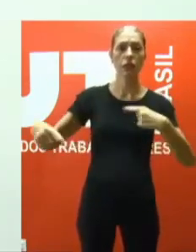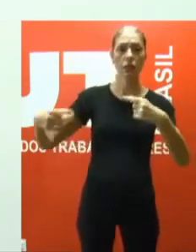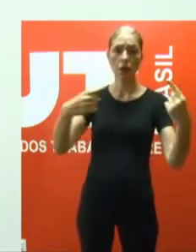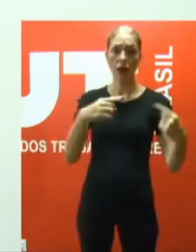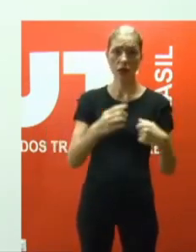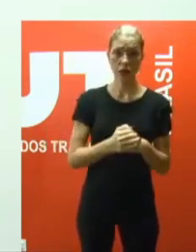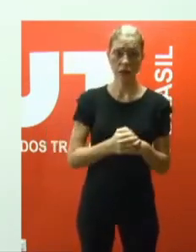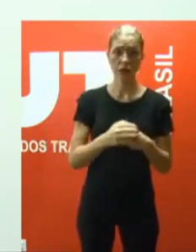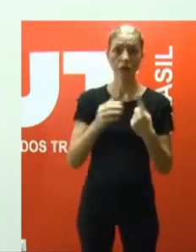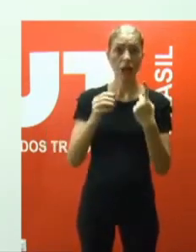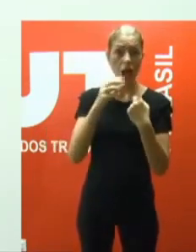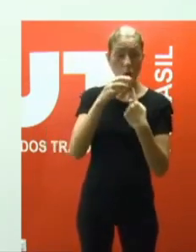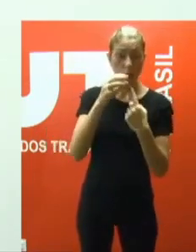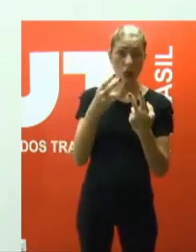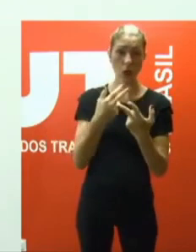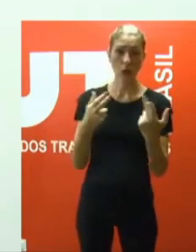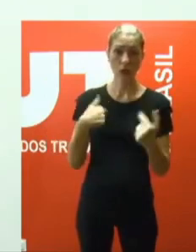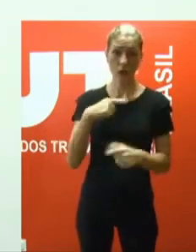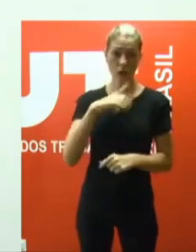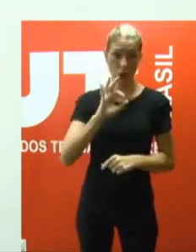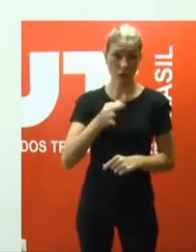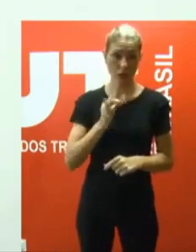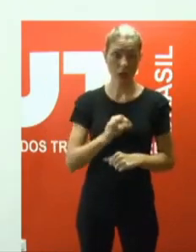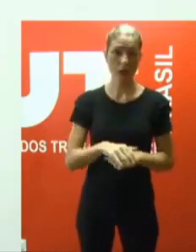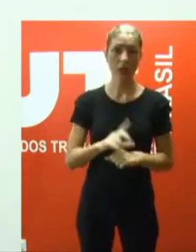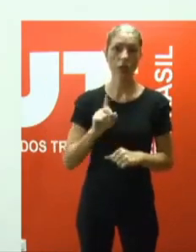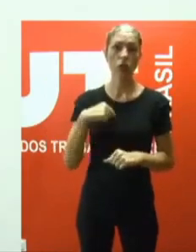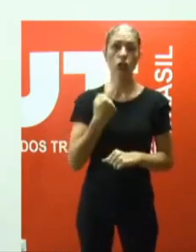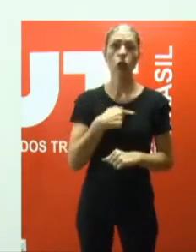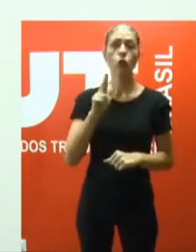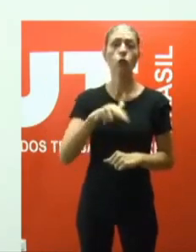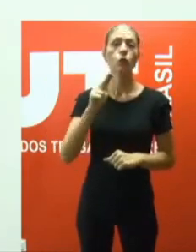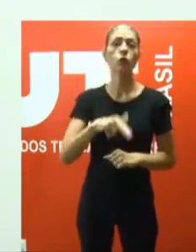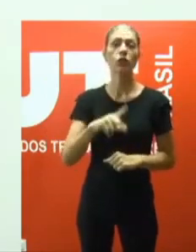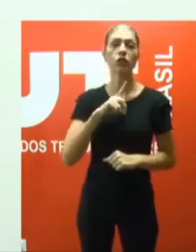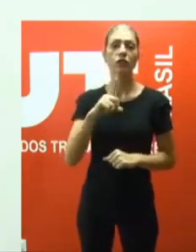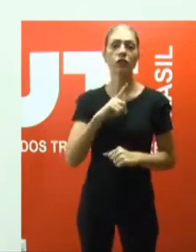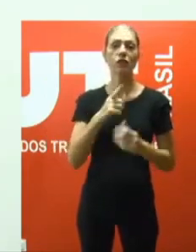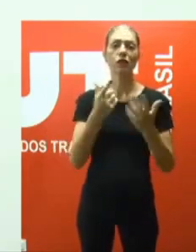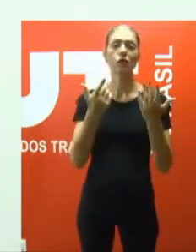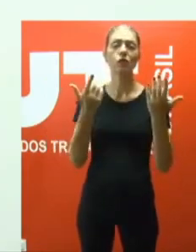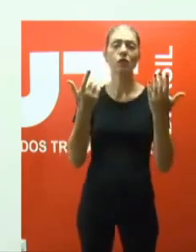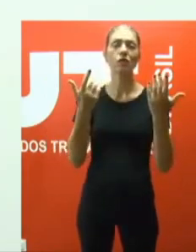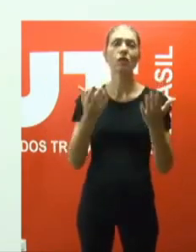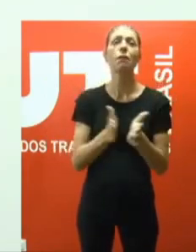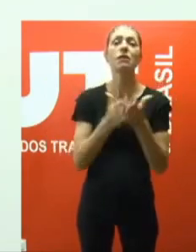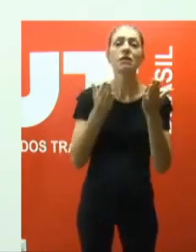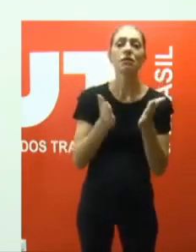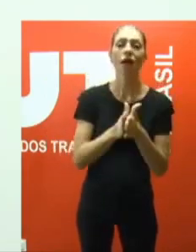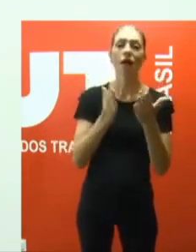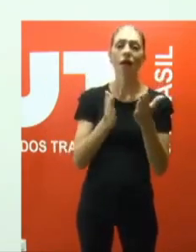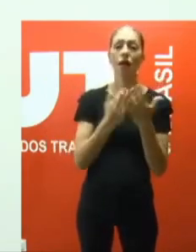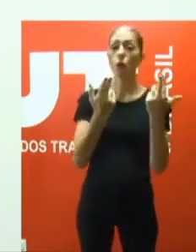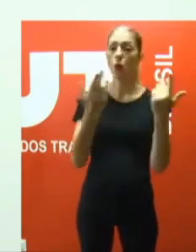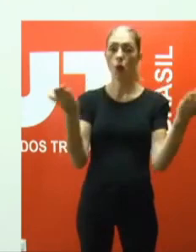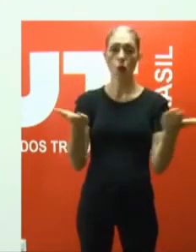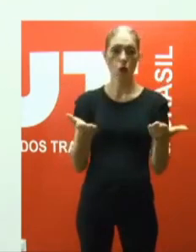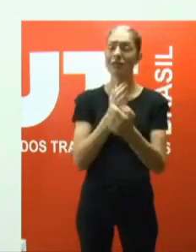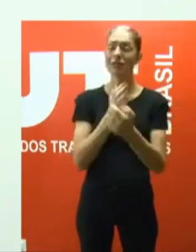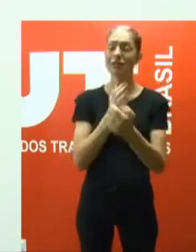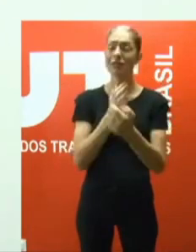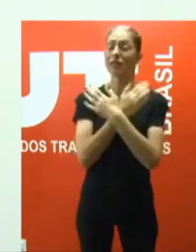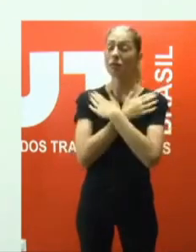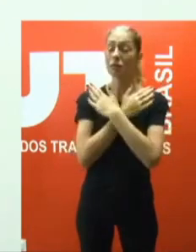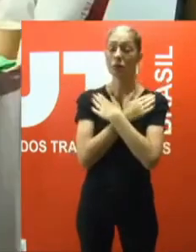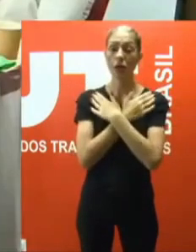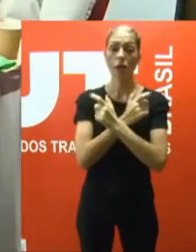única coisa que eu tenho certeza é que nós nunca tivemos na miséria que nós estamos hoje. Sabe, o desemprego é muito